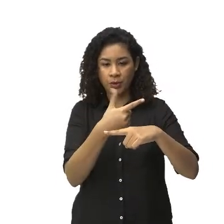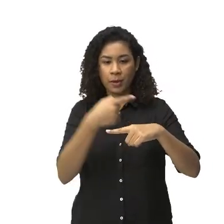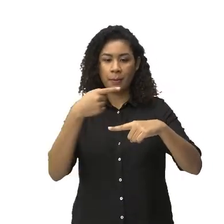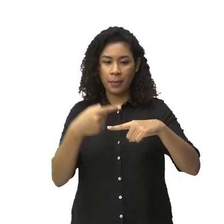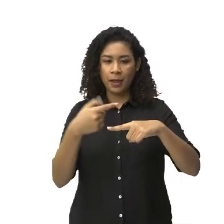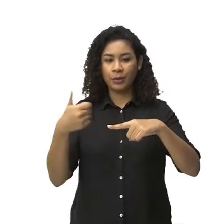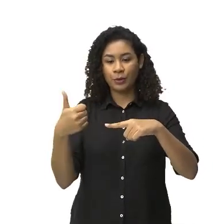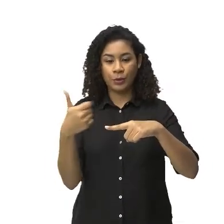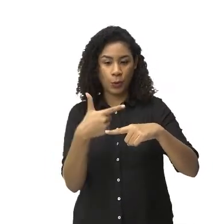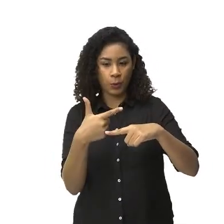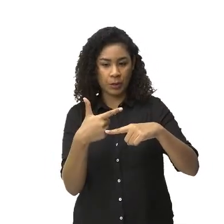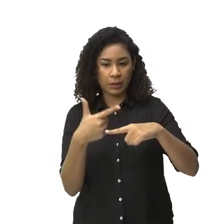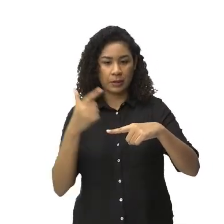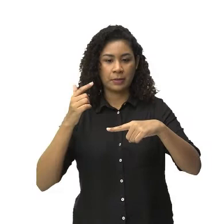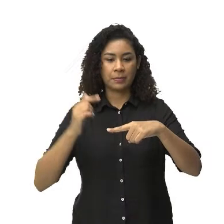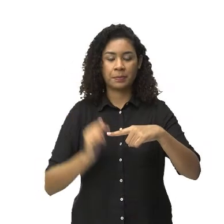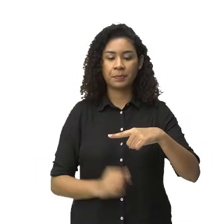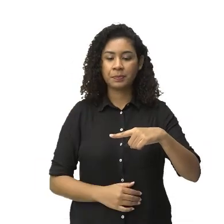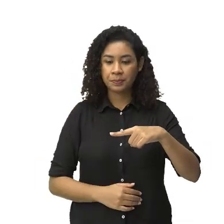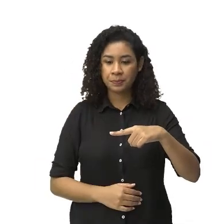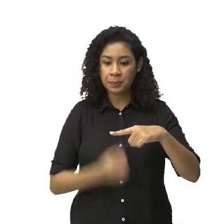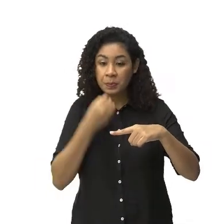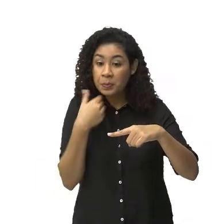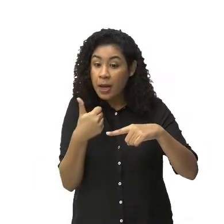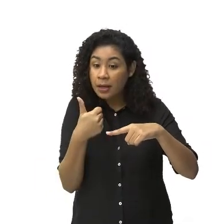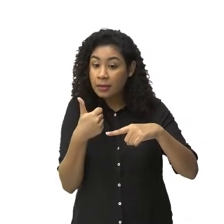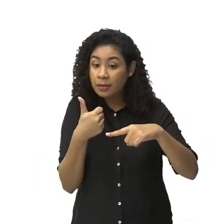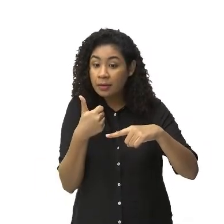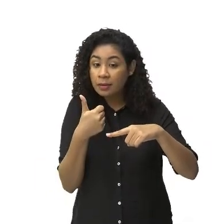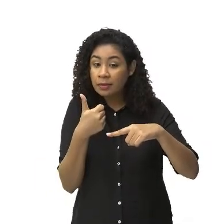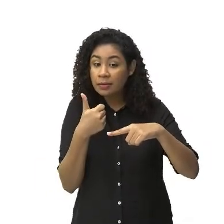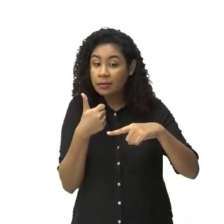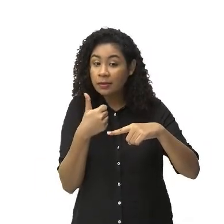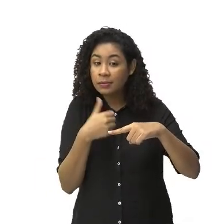menos 12 aqui. Tudo bem?